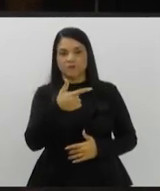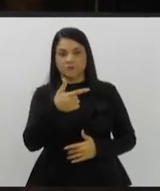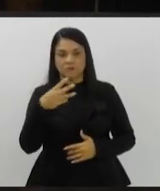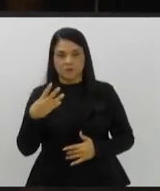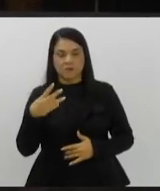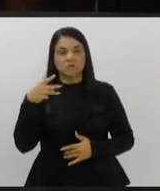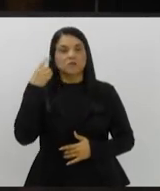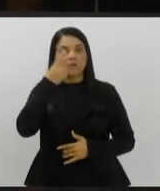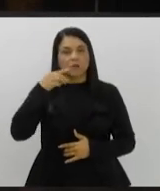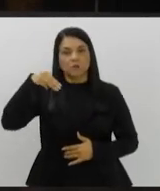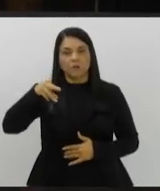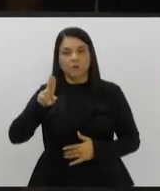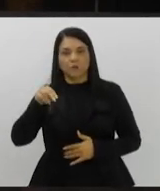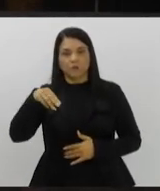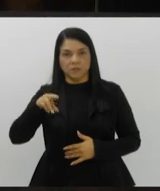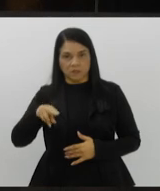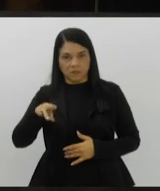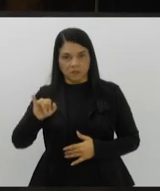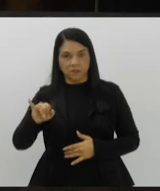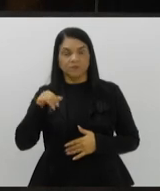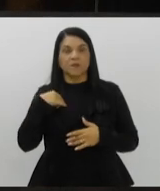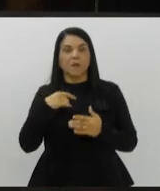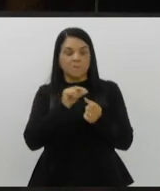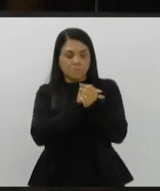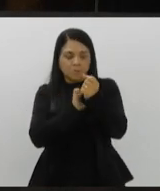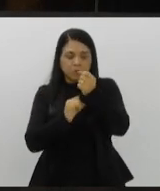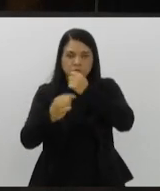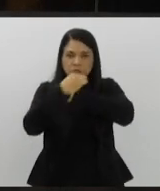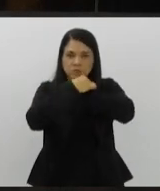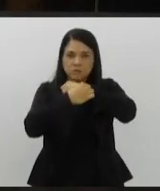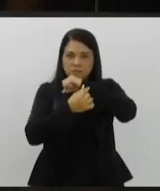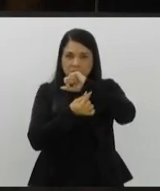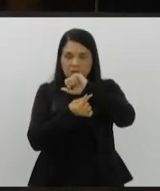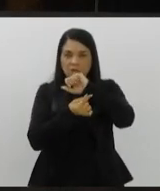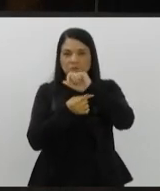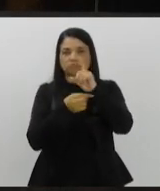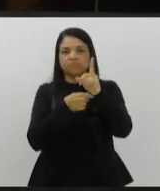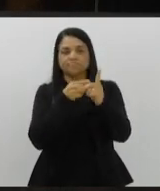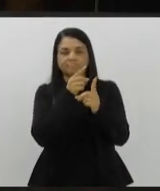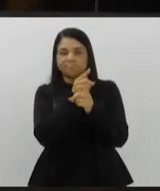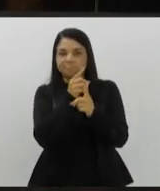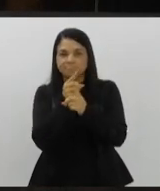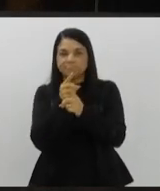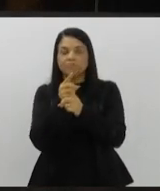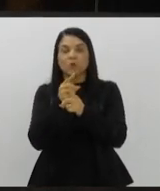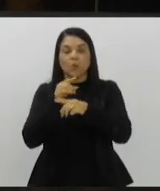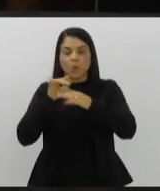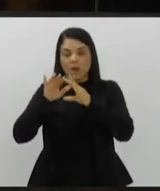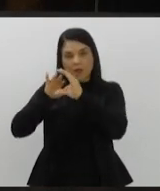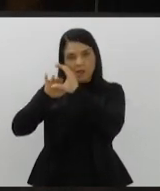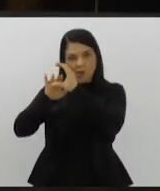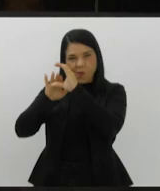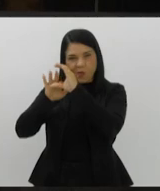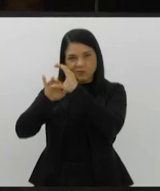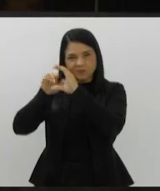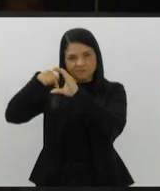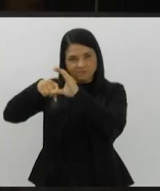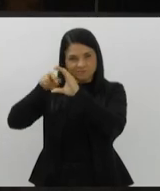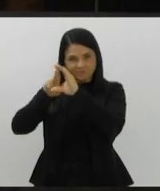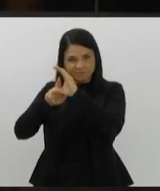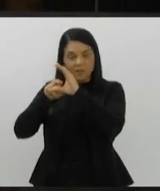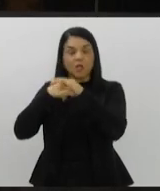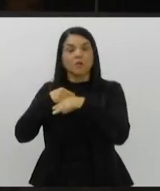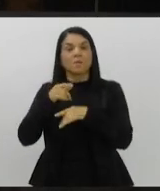dispõe sobre o fornecimento de pulseiras de identificação com QR Code às pessoas com doenças